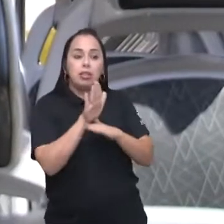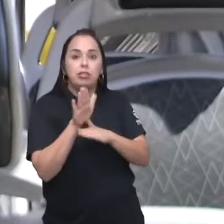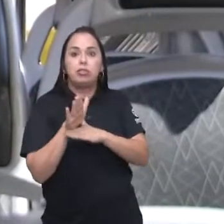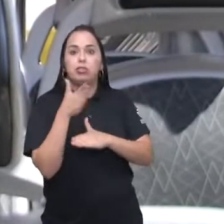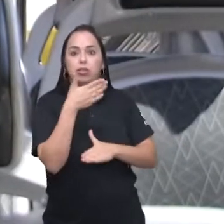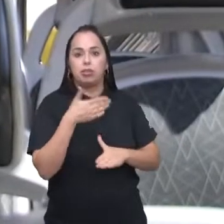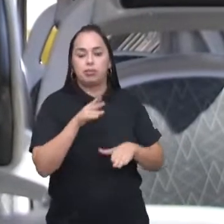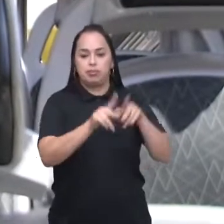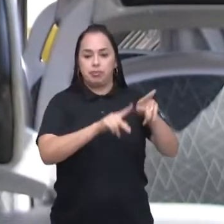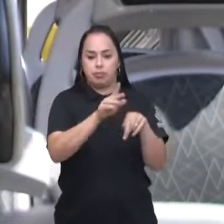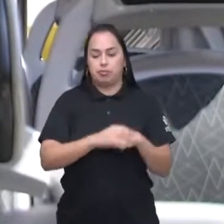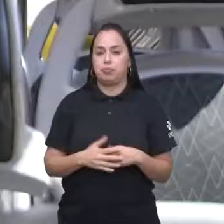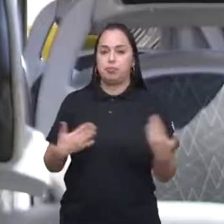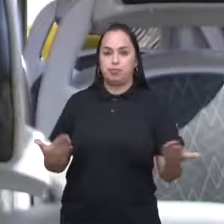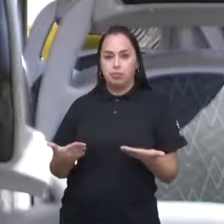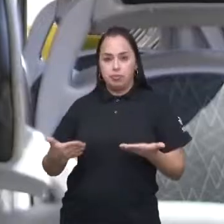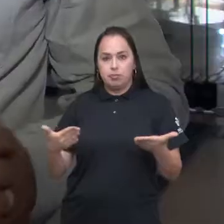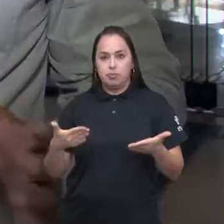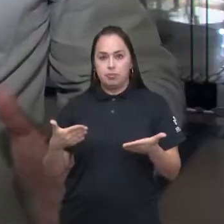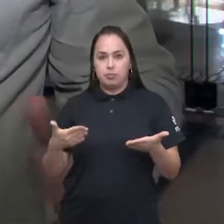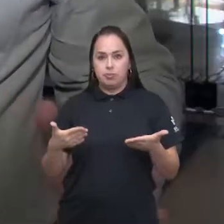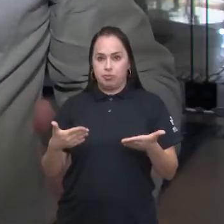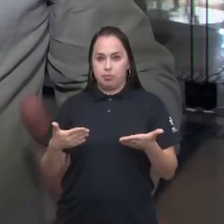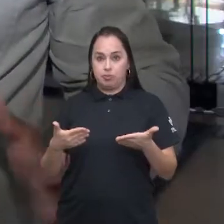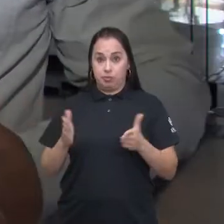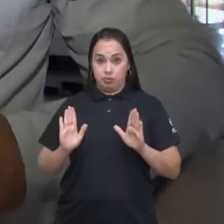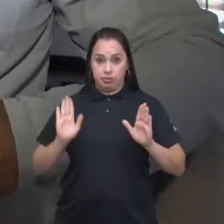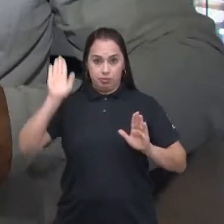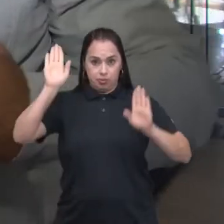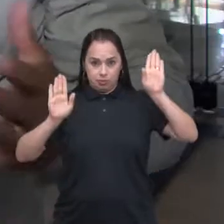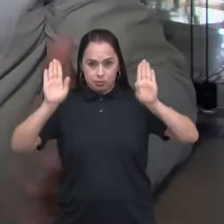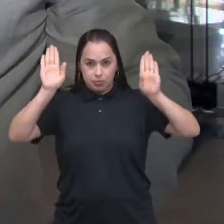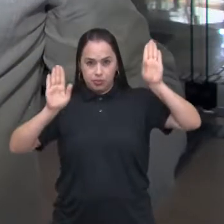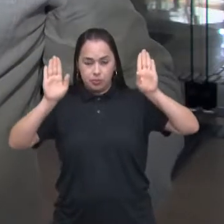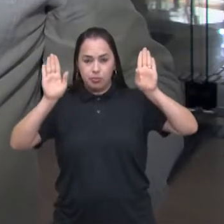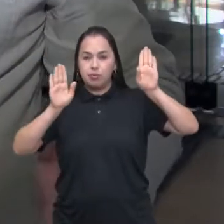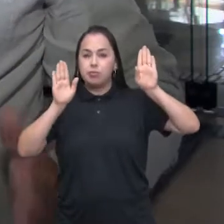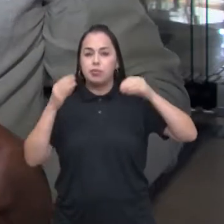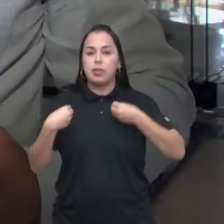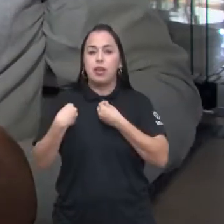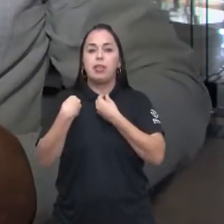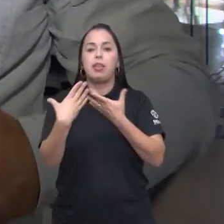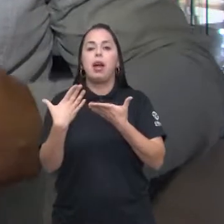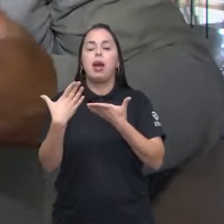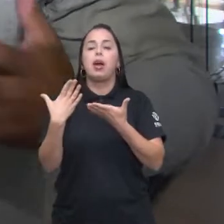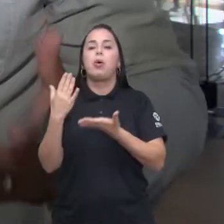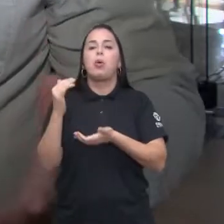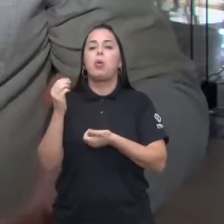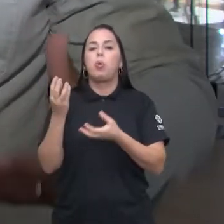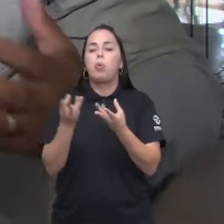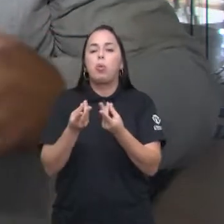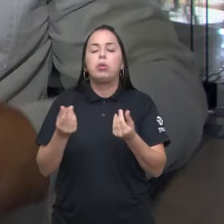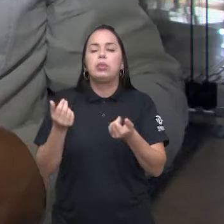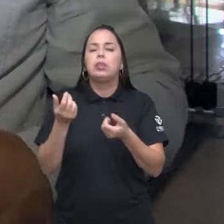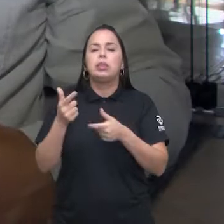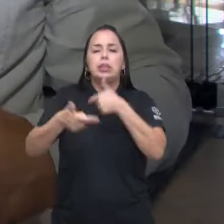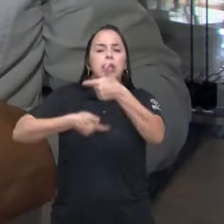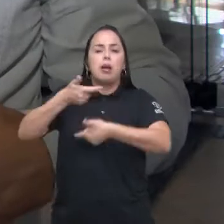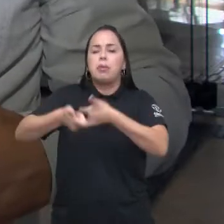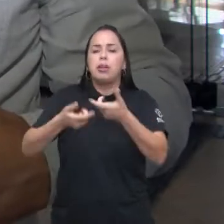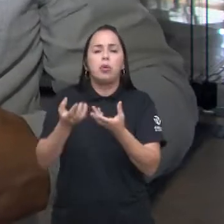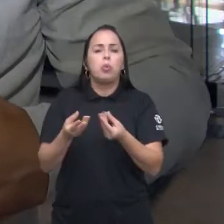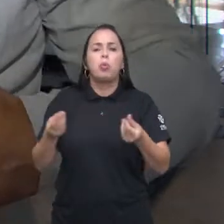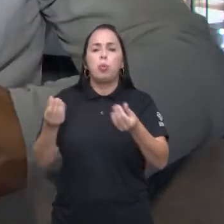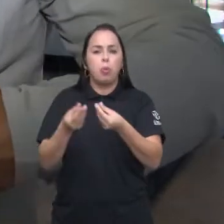trazer uma melhoria no atendimento aos passageiros por nós vamos ter agora a partir desta licitação uma qualidade dos serviços